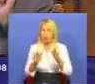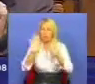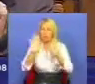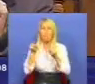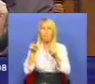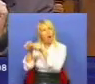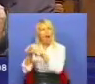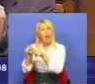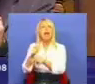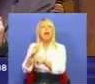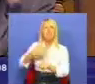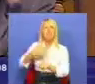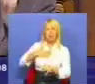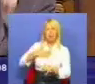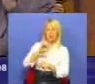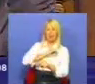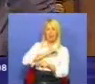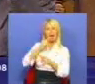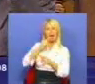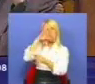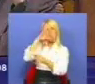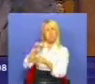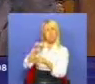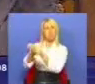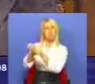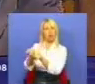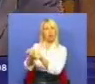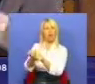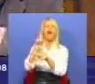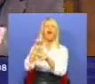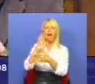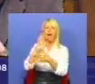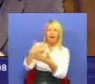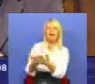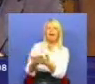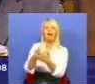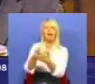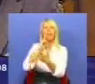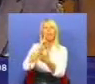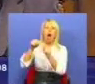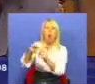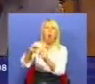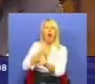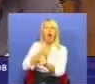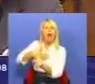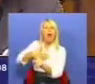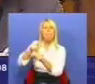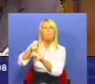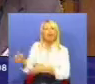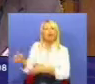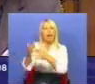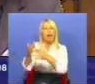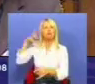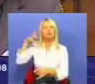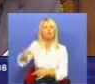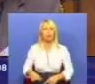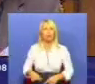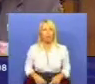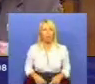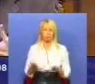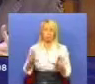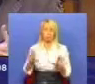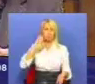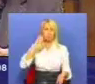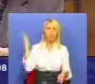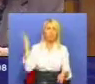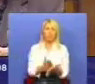privada pública que vai subconcessionar troços das estradas de Portugal. E o último aspecto, Sr. Ministro, não